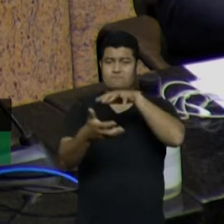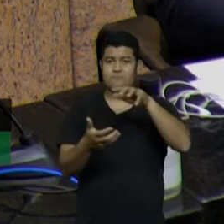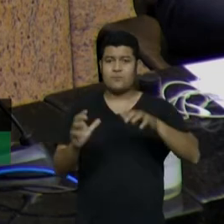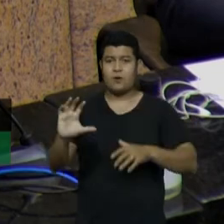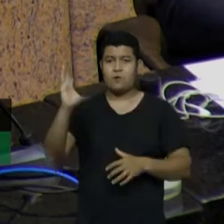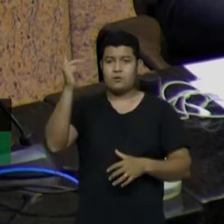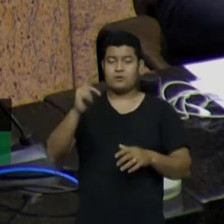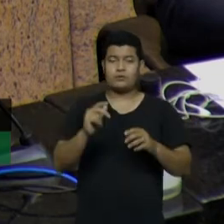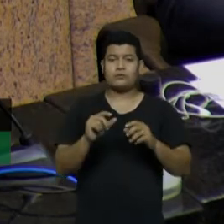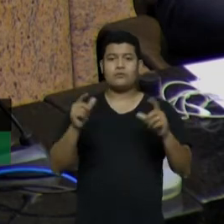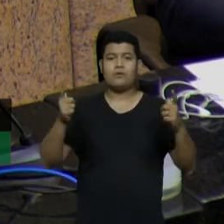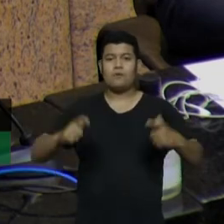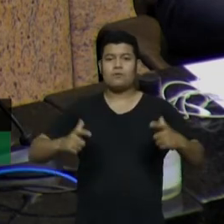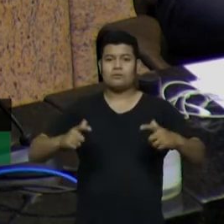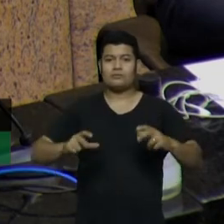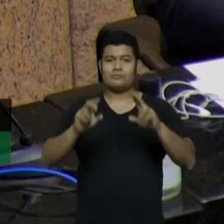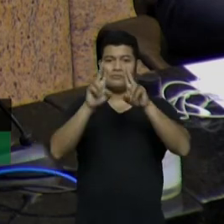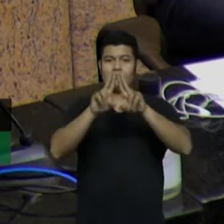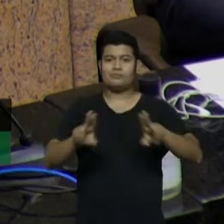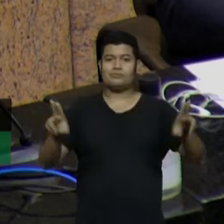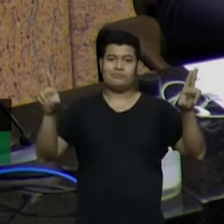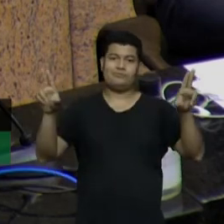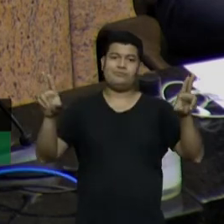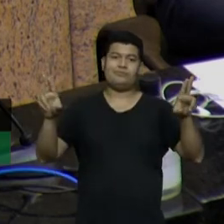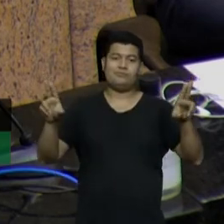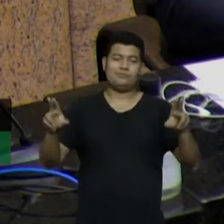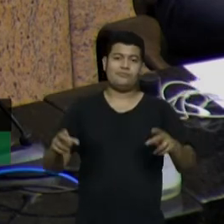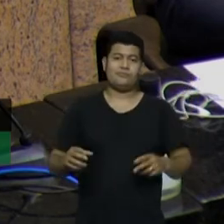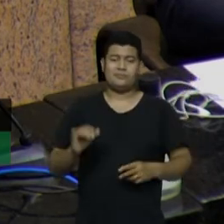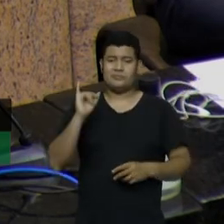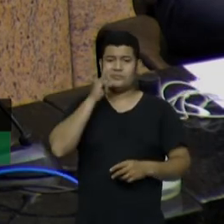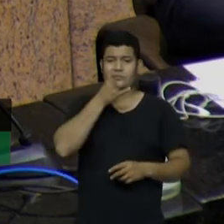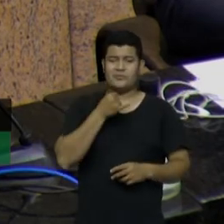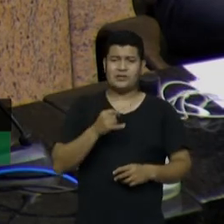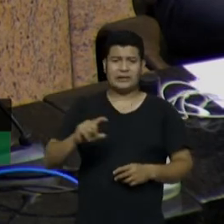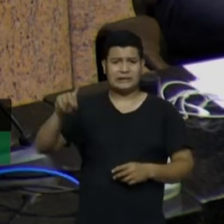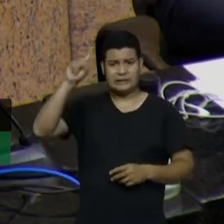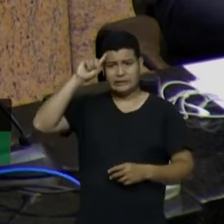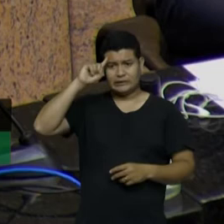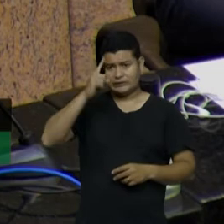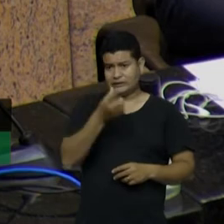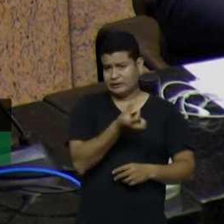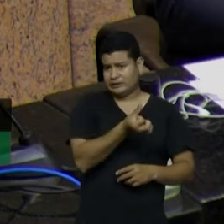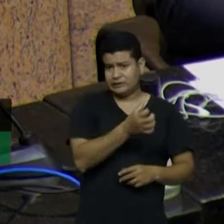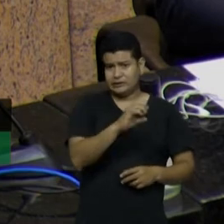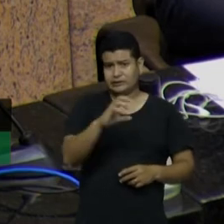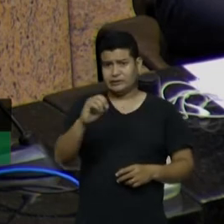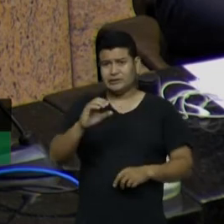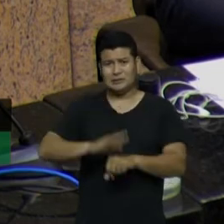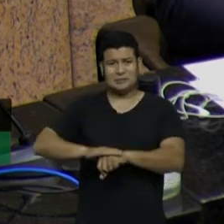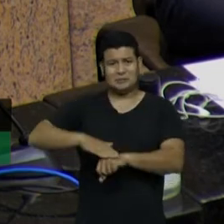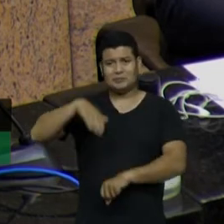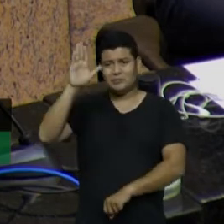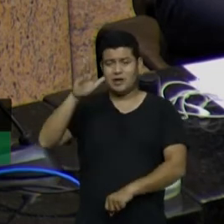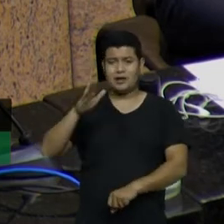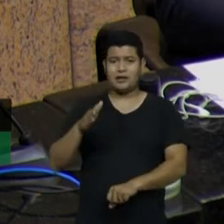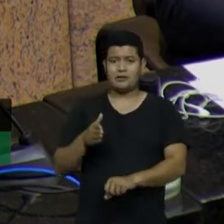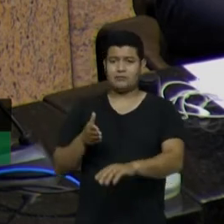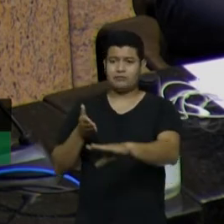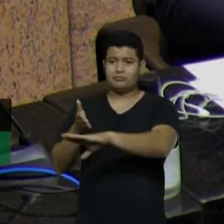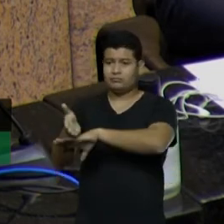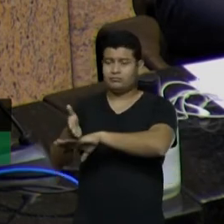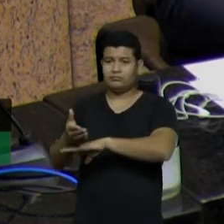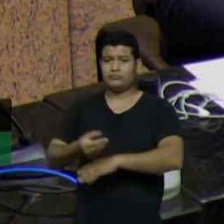Federal. É muito triste que, depois de mais de 600 dias sem aulas presenciais, depois de tudo